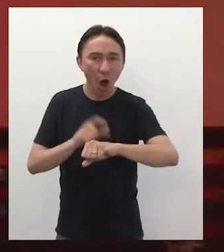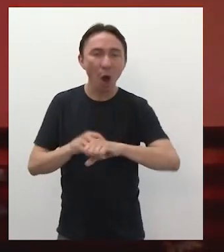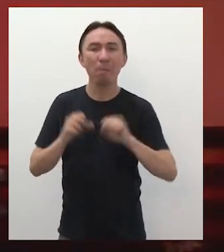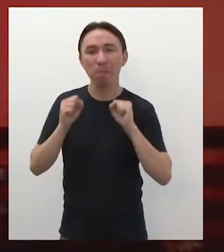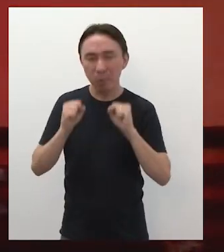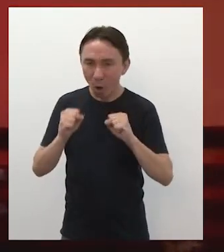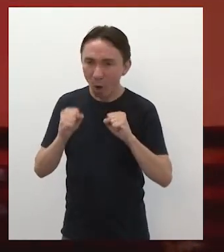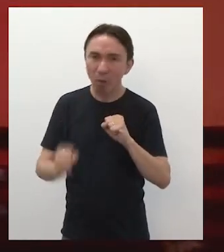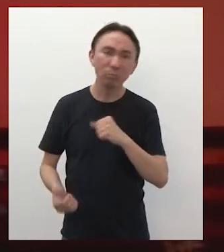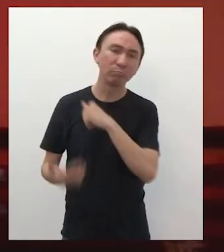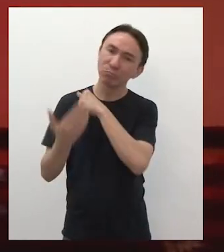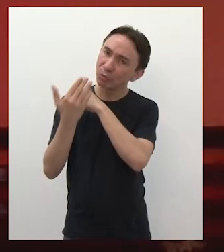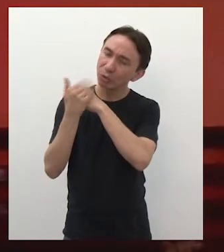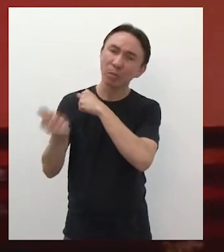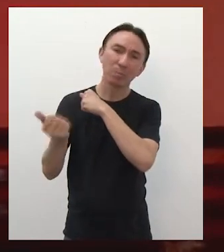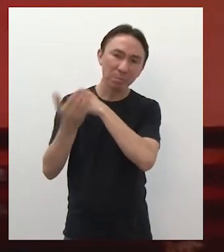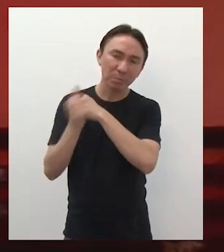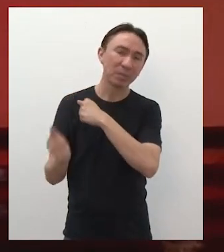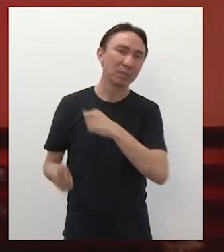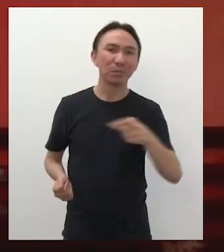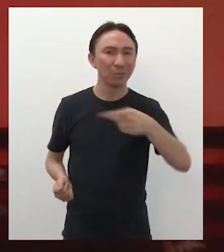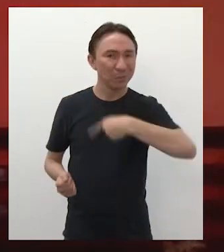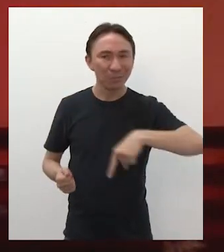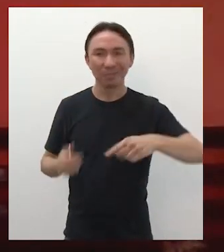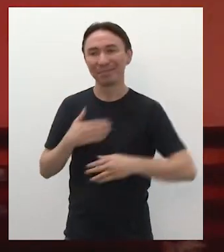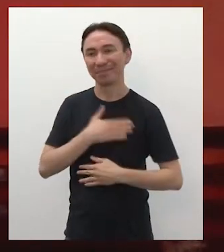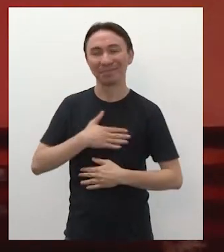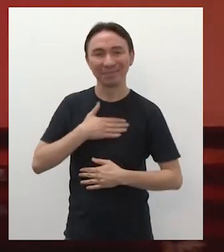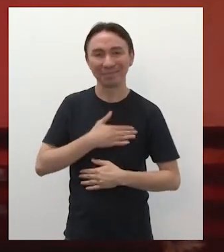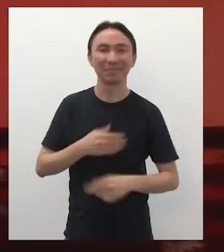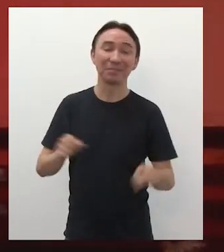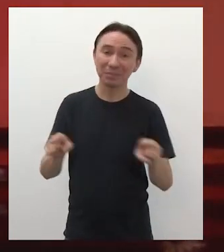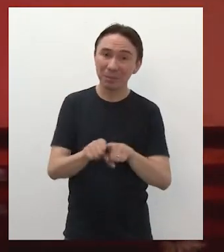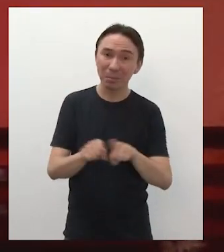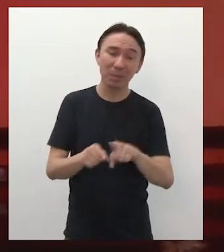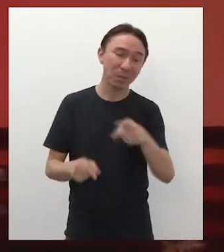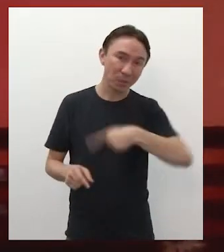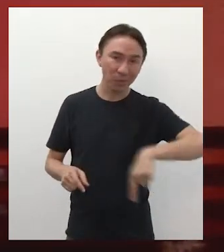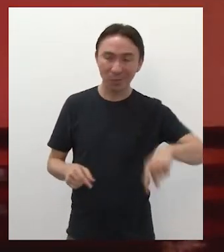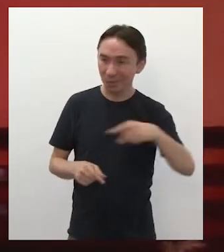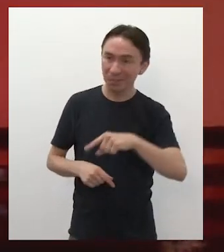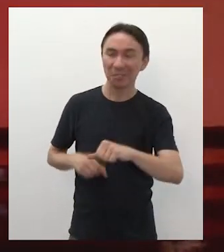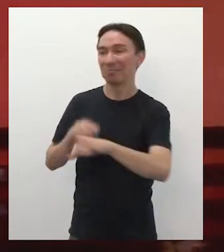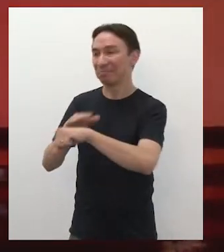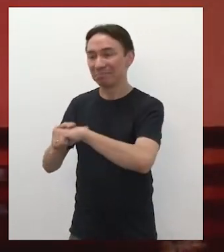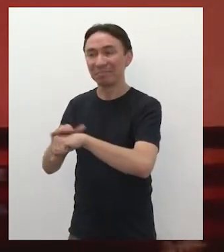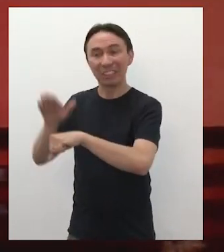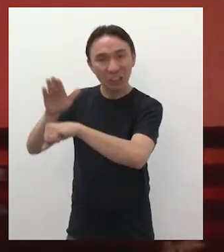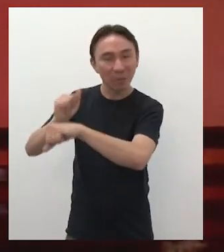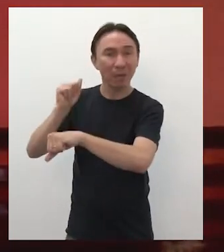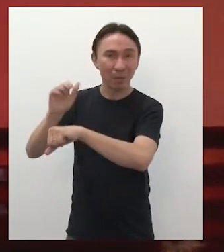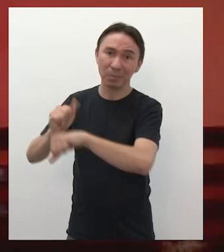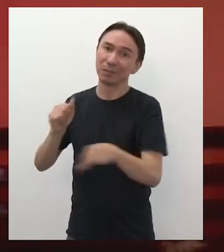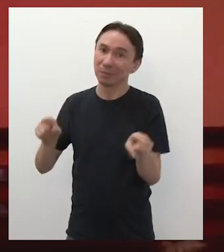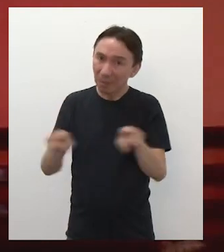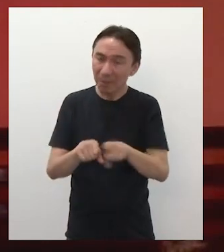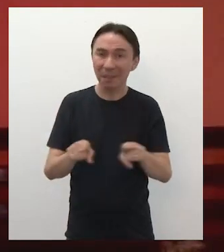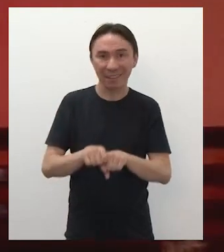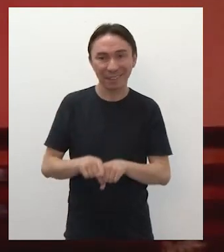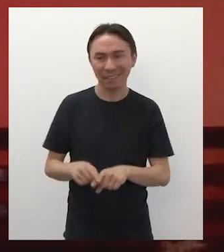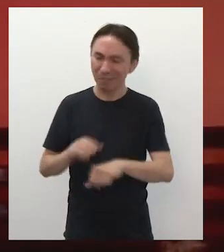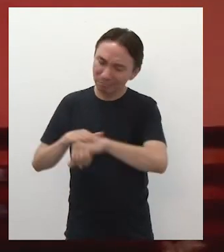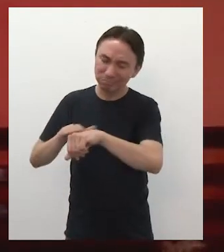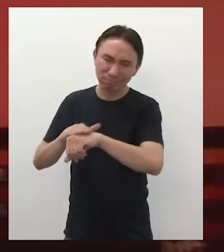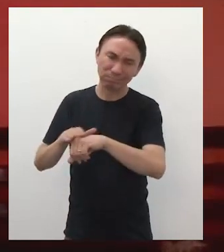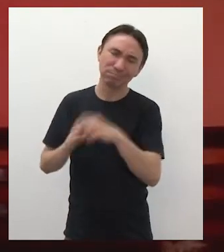nos procure, é sempre um prazer. E a gente vai te procurar também, porque a conversa foi muito boa. E